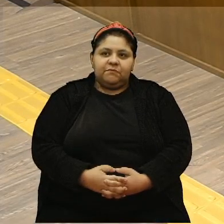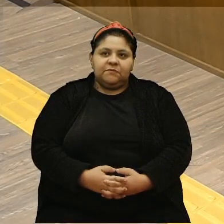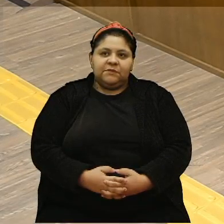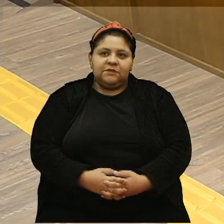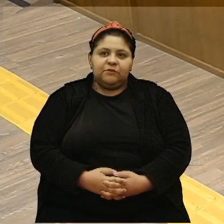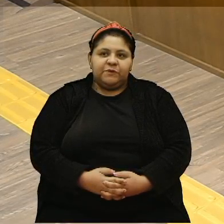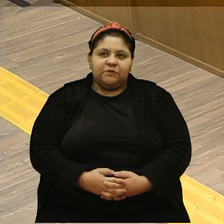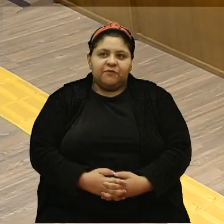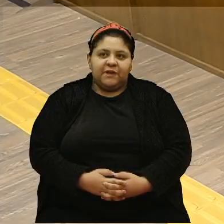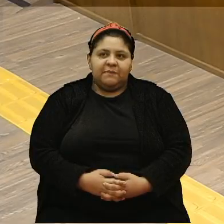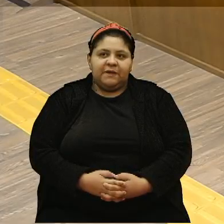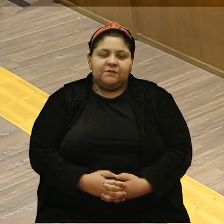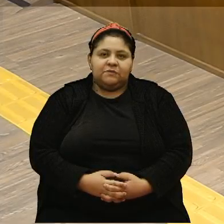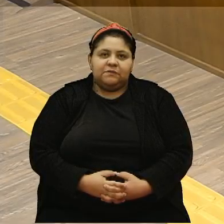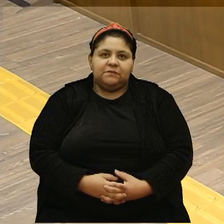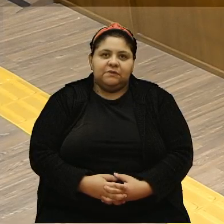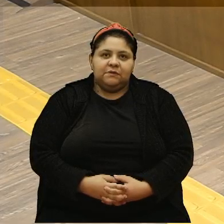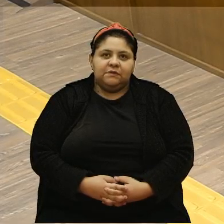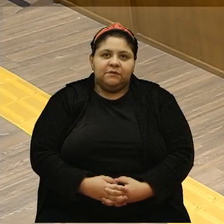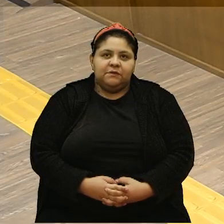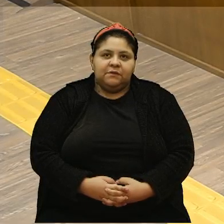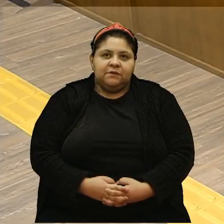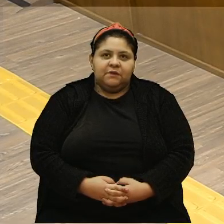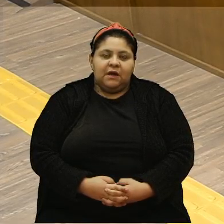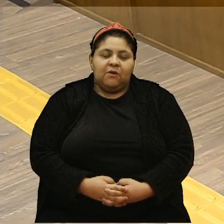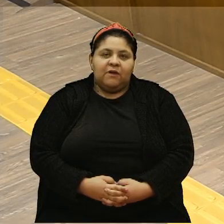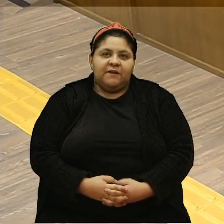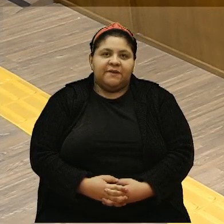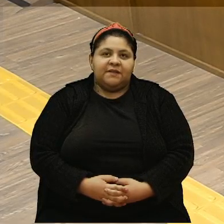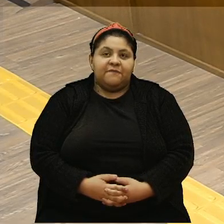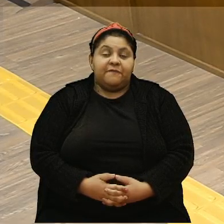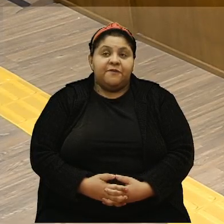Falou. Tô devendo, pior que tô.